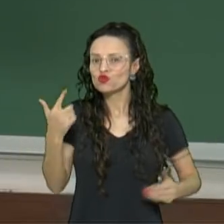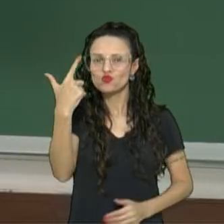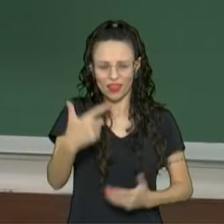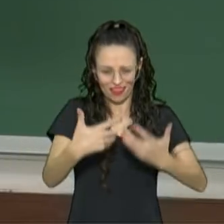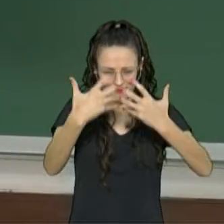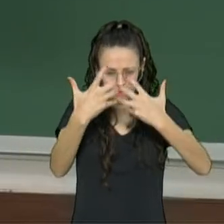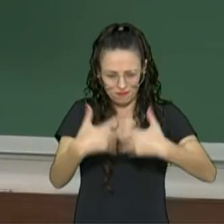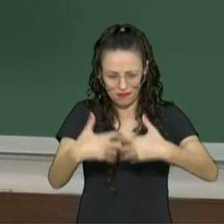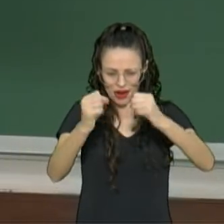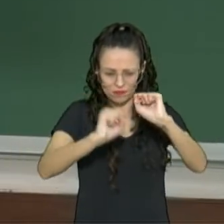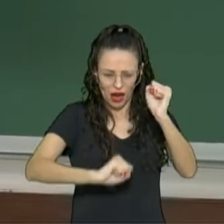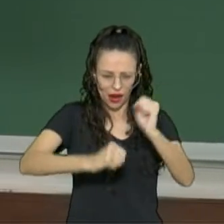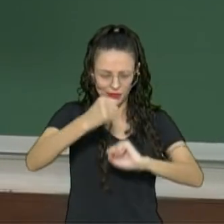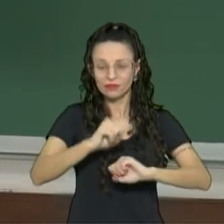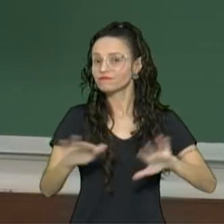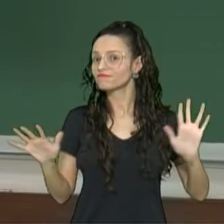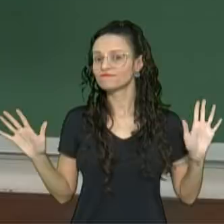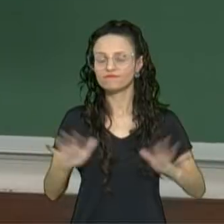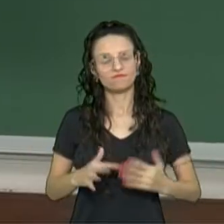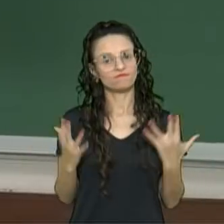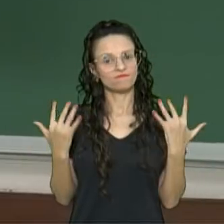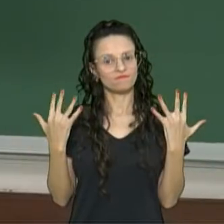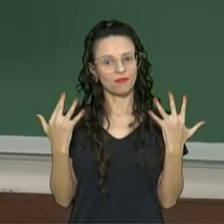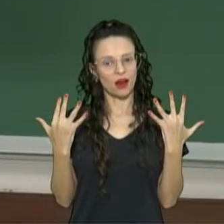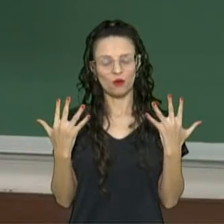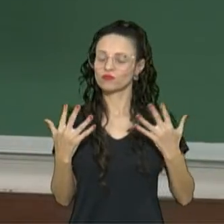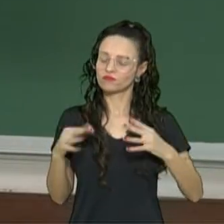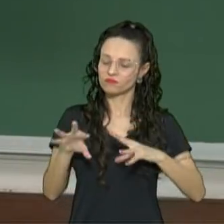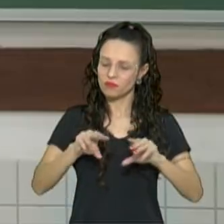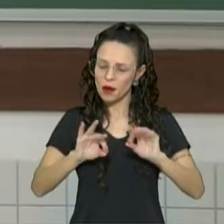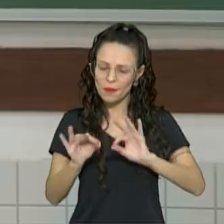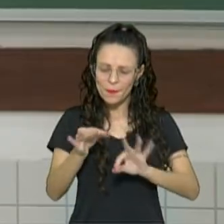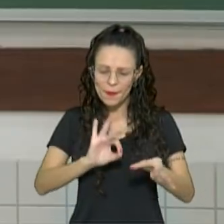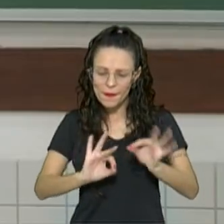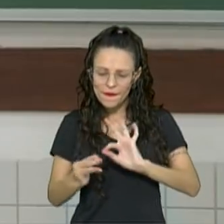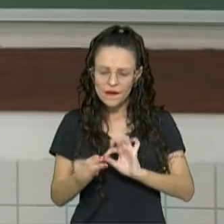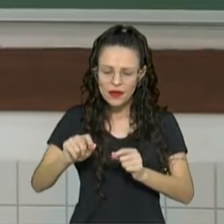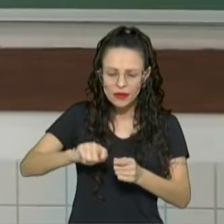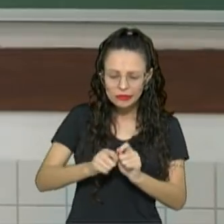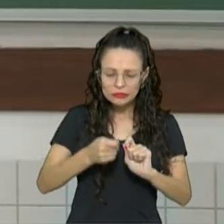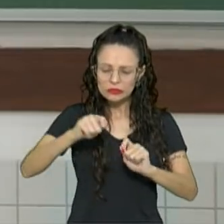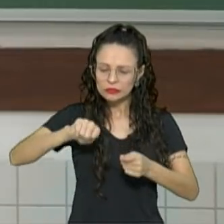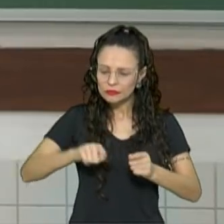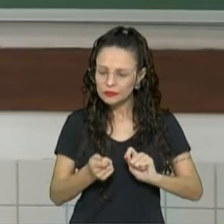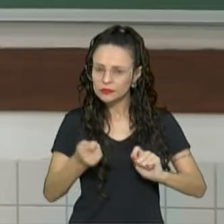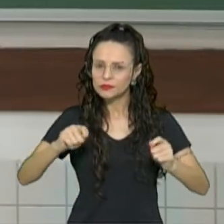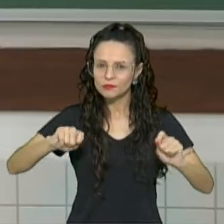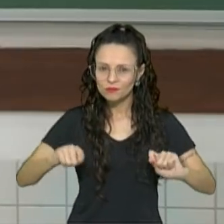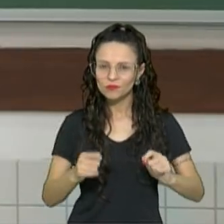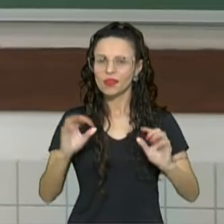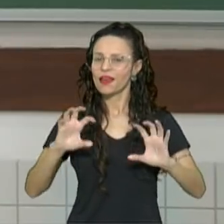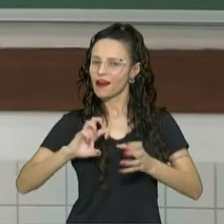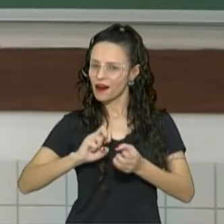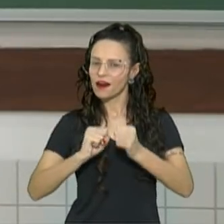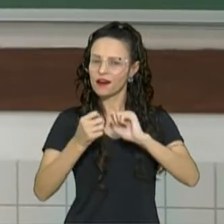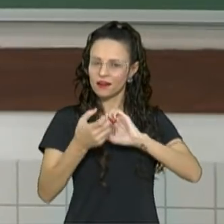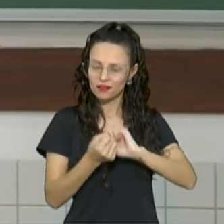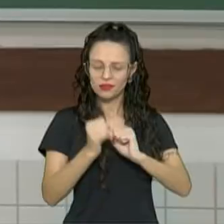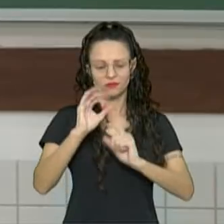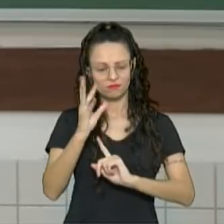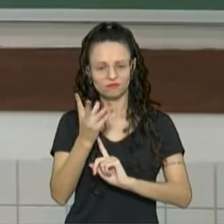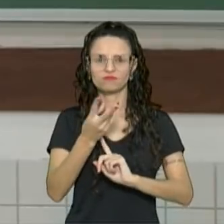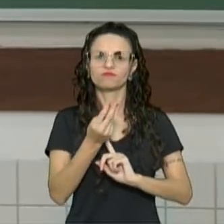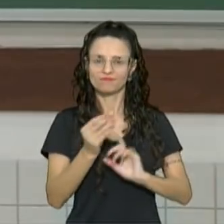para fazer a cestaria, né? Tudo feito à mão, né? Então, é trançado manualmente, artesanalmente, né?